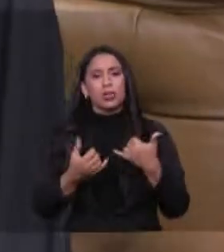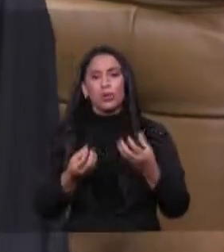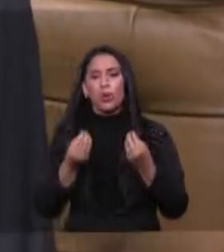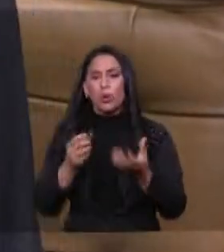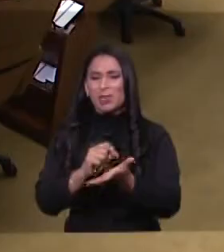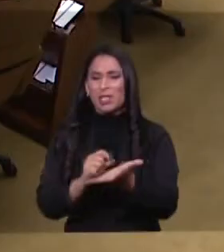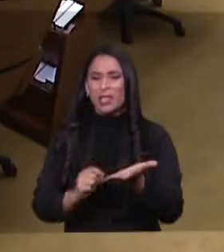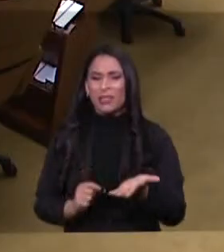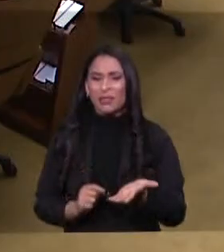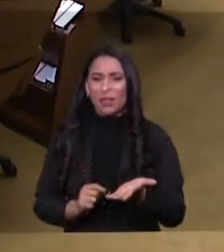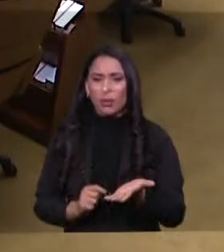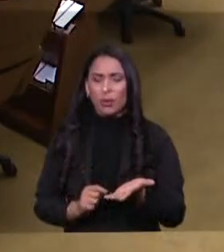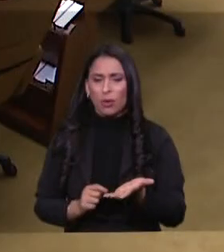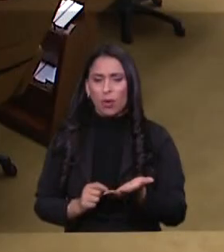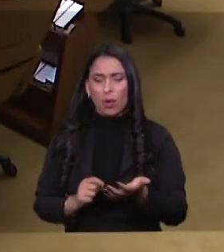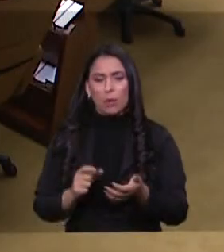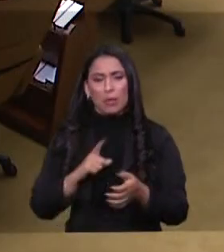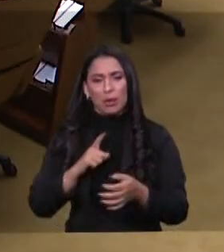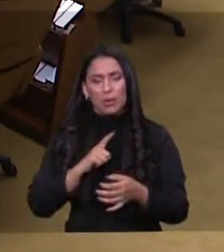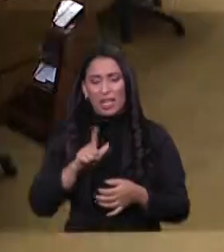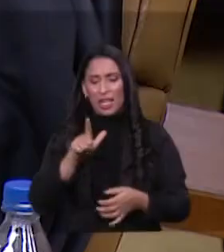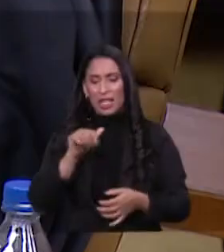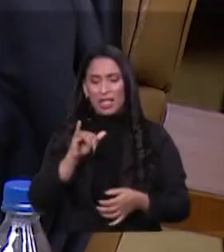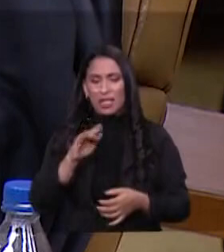escreveu isso? Passar linhão?